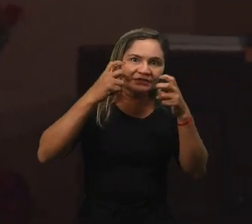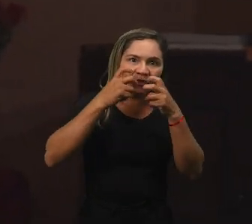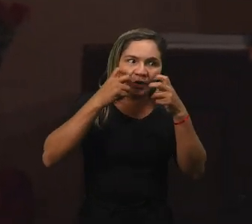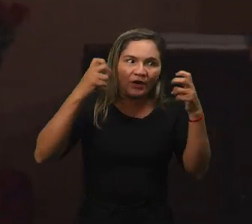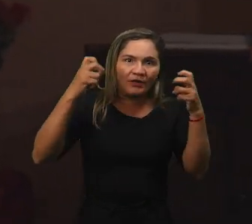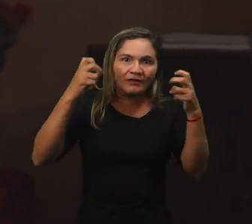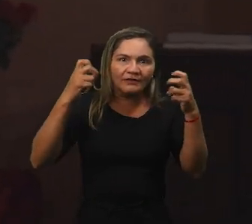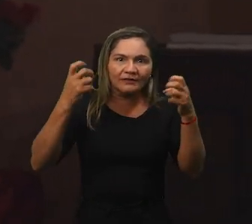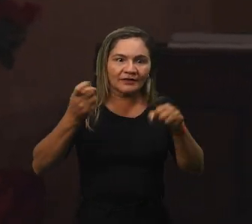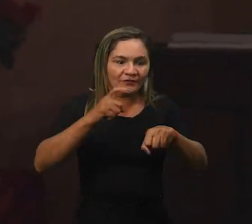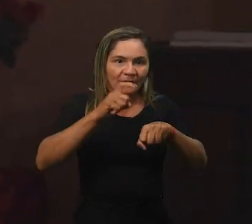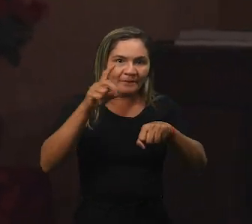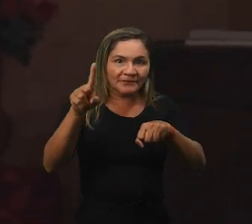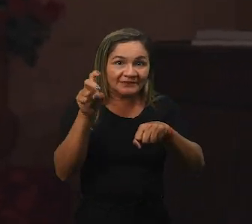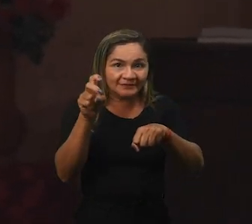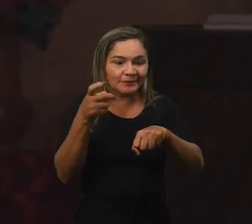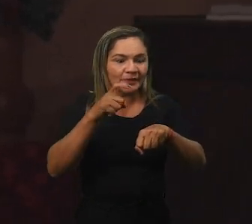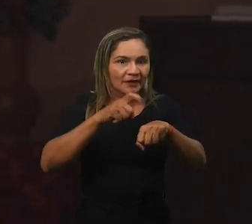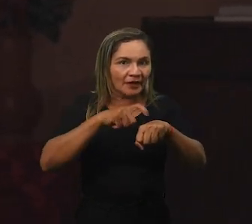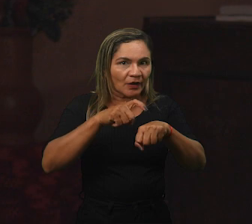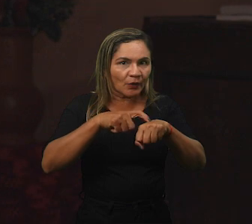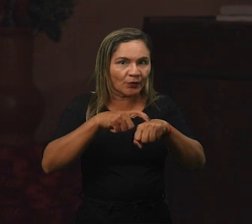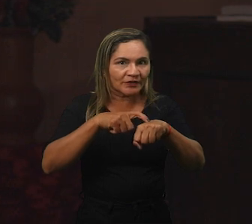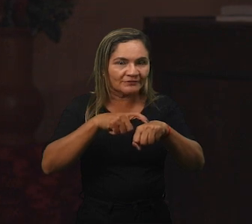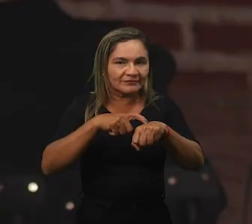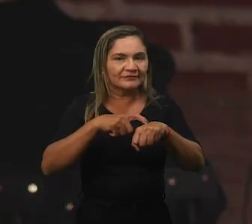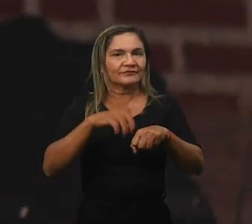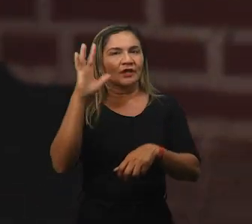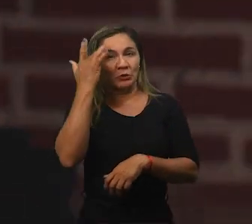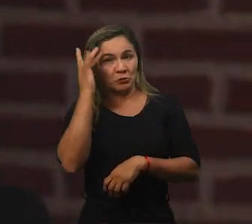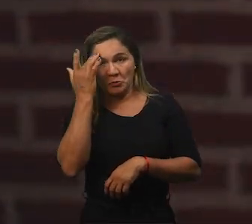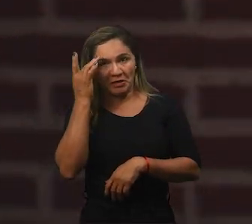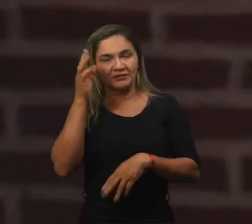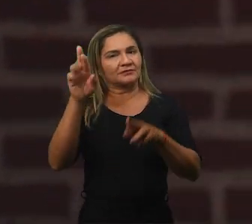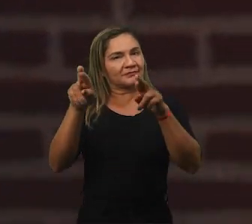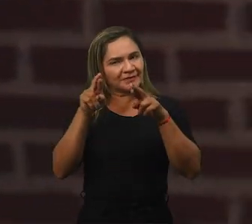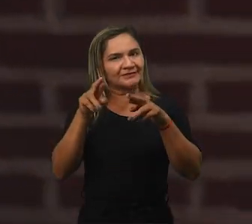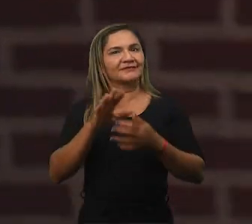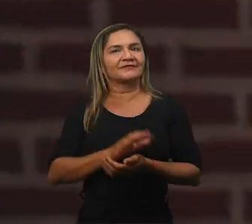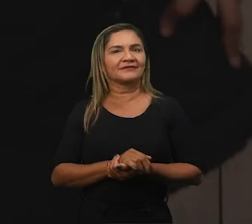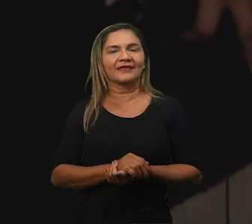Você tem certeza? Claro. E a gente vai deixar ela fugir? Tô dentro.